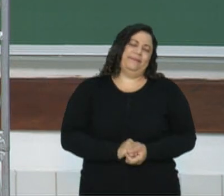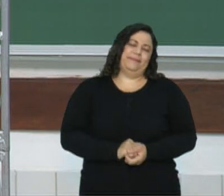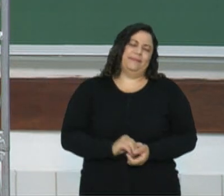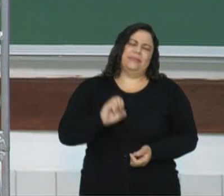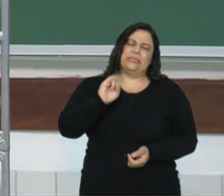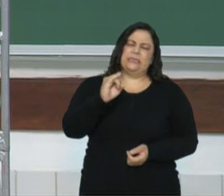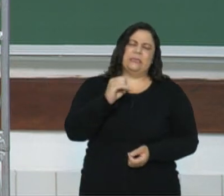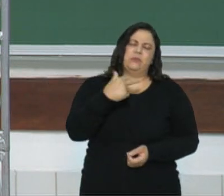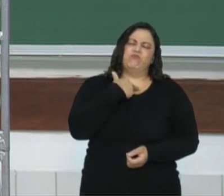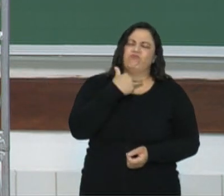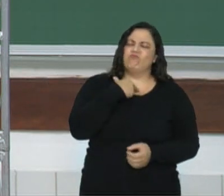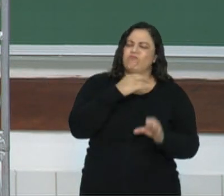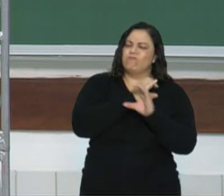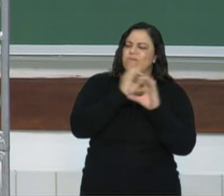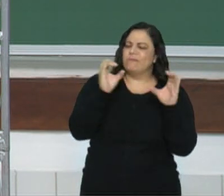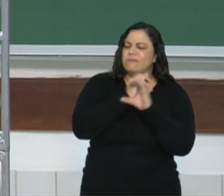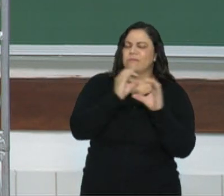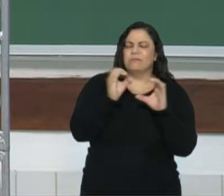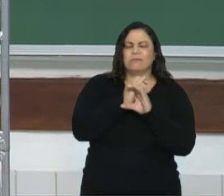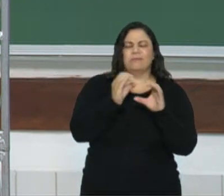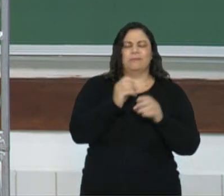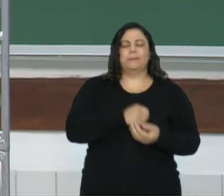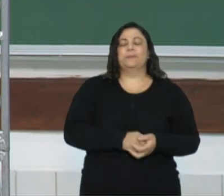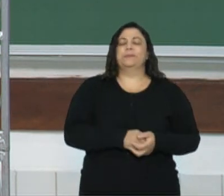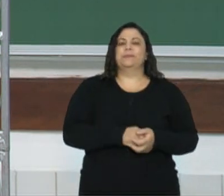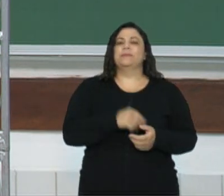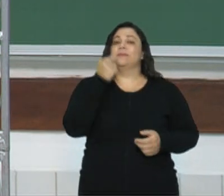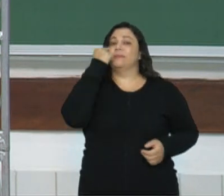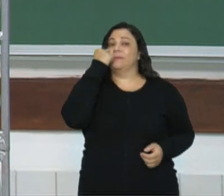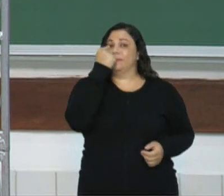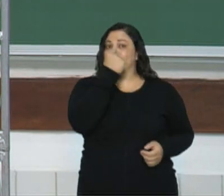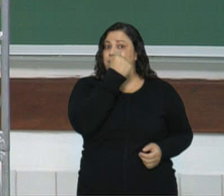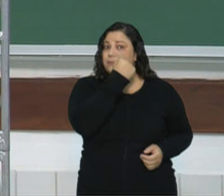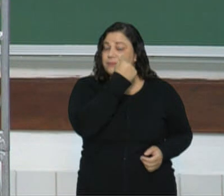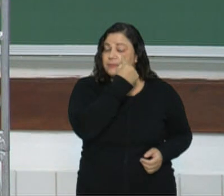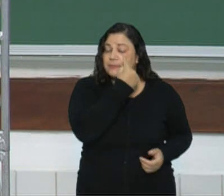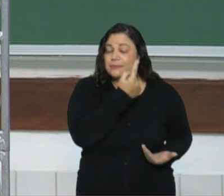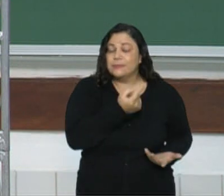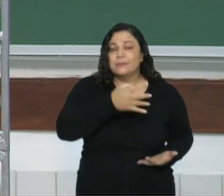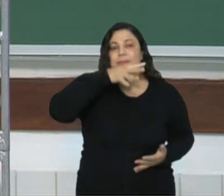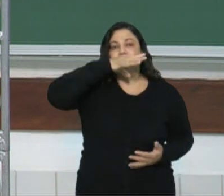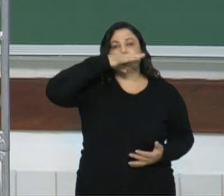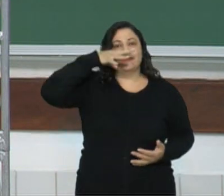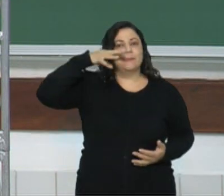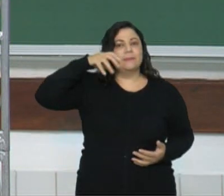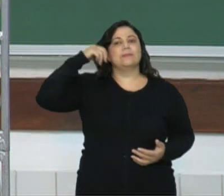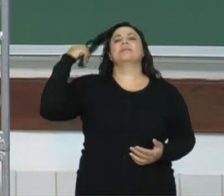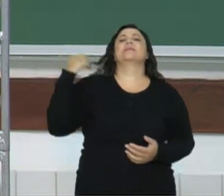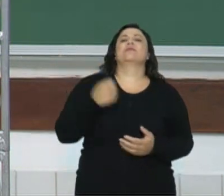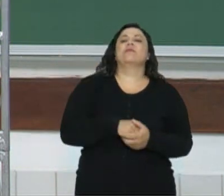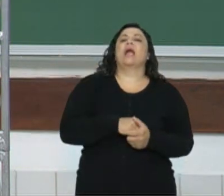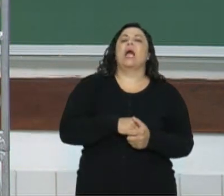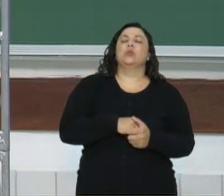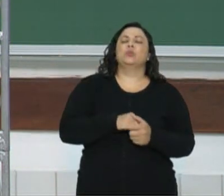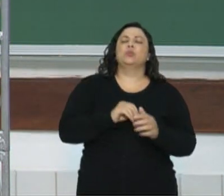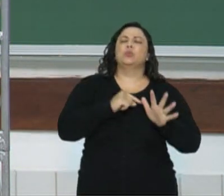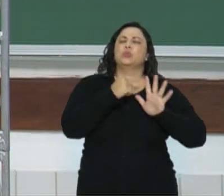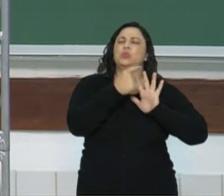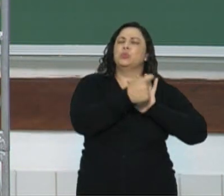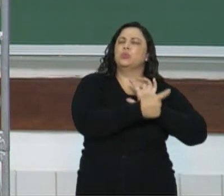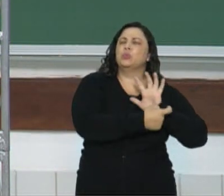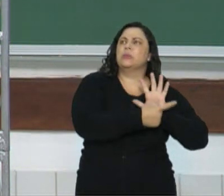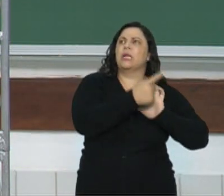posso confiar na minha visão, no meu olfato, no meu tato, ok, não dá para confiar. Não dá para ter certeza se eu